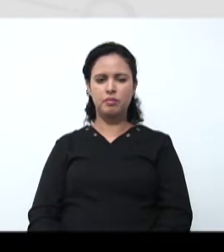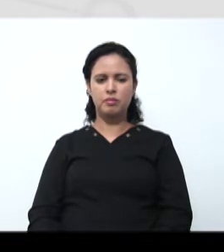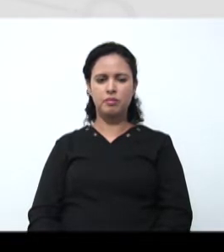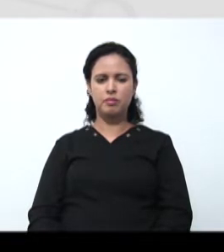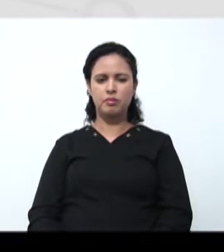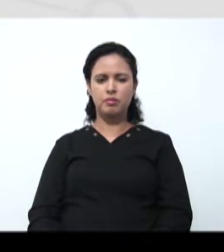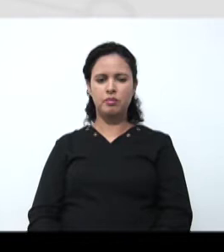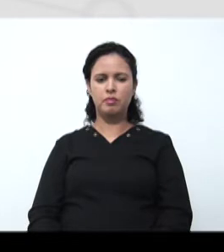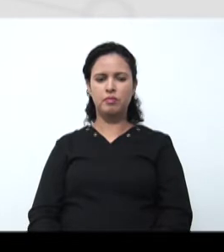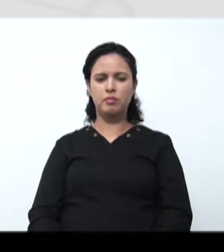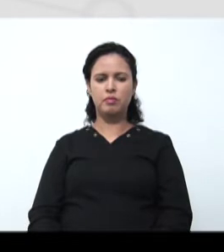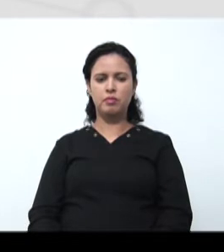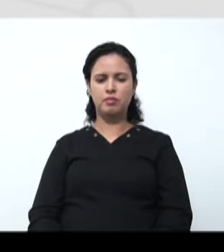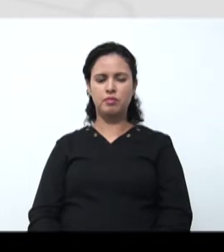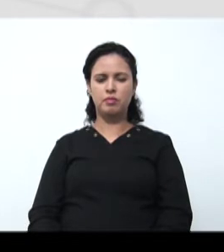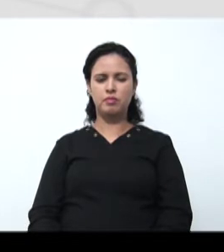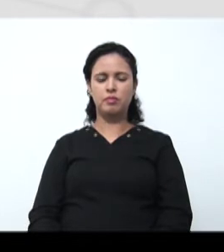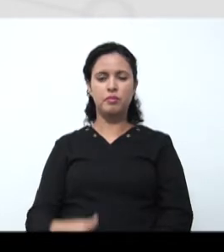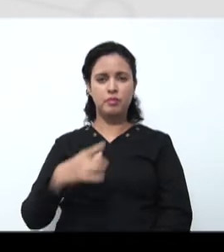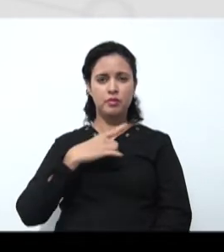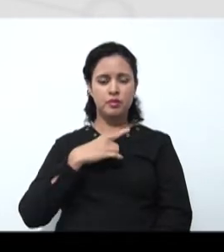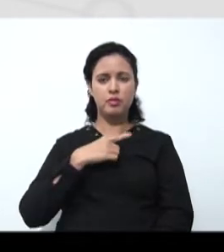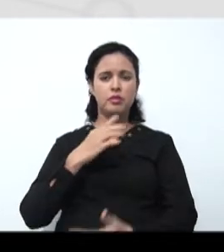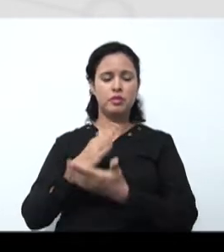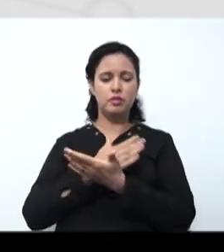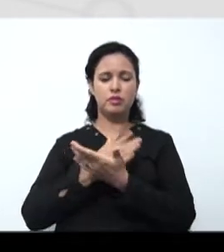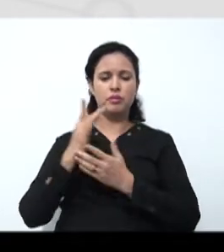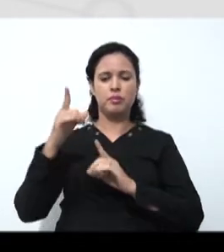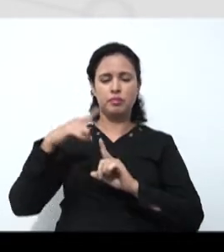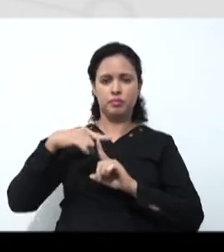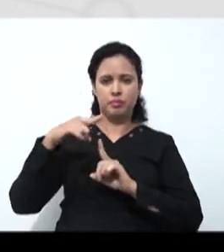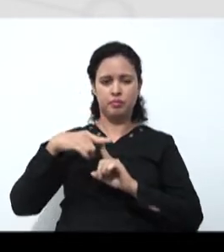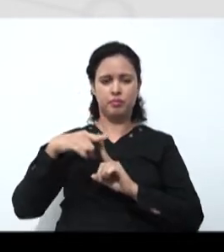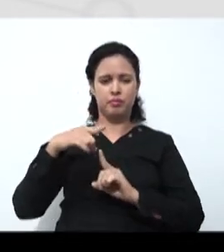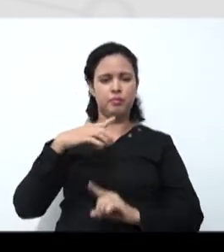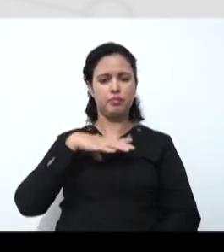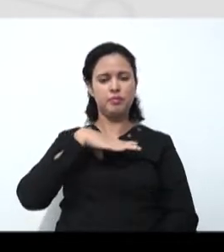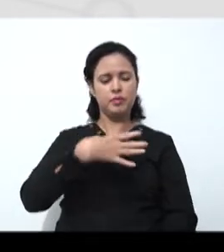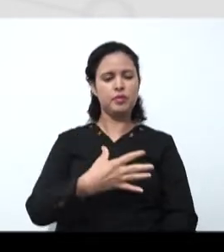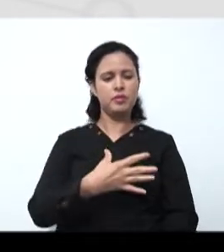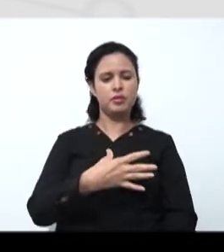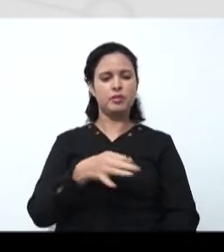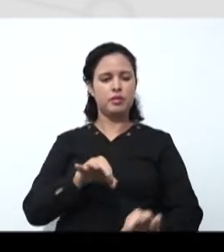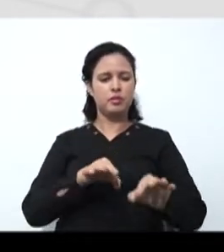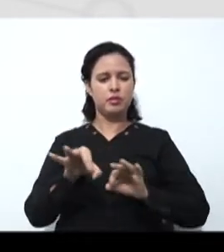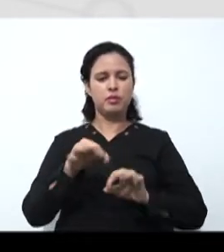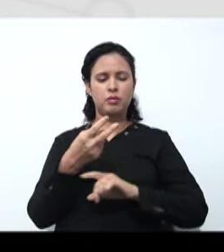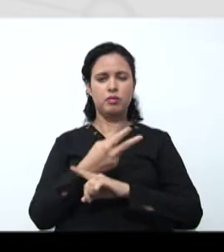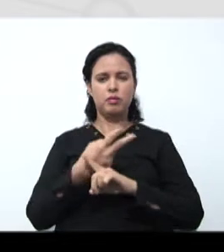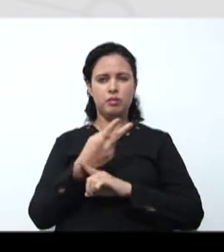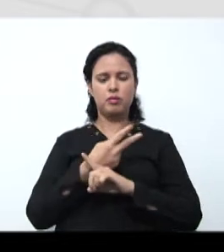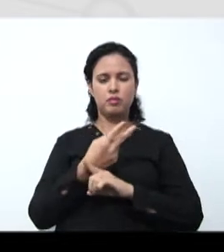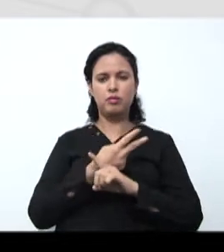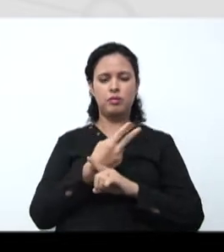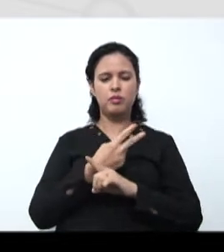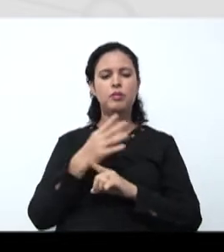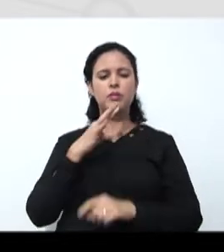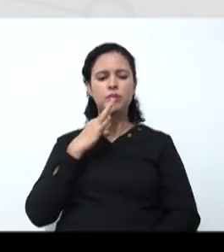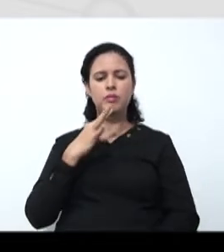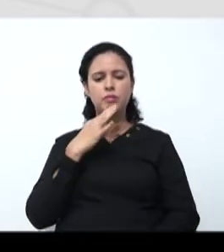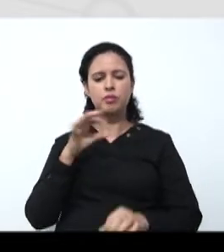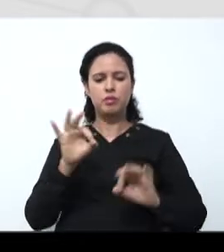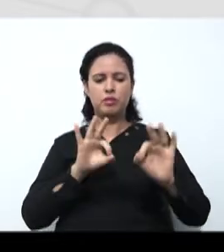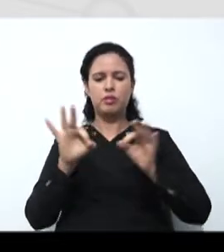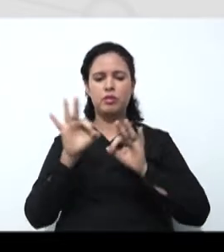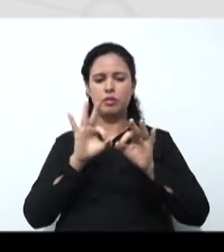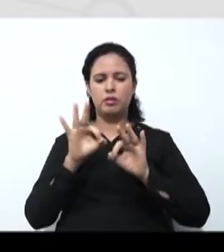Então, a gente tem alguns tipos, como iniciativa, o planejamento, a busca de conhecimento, né? A